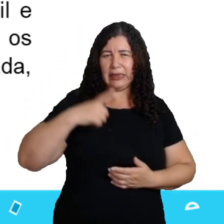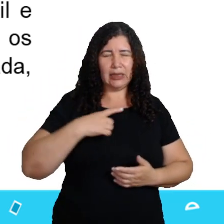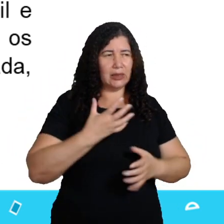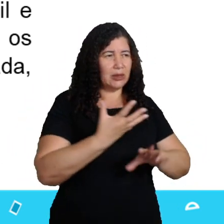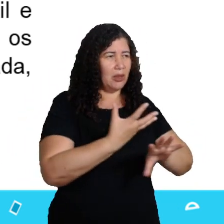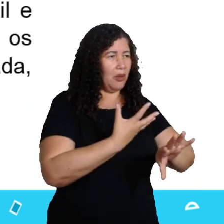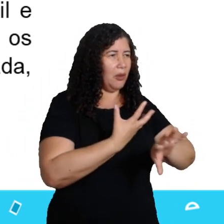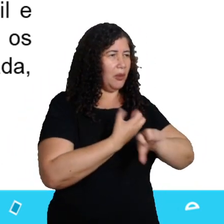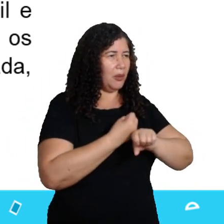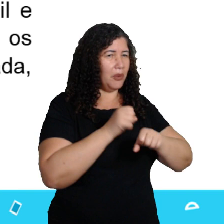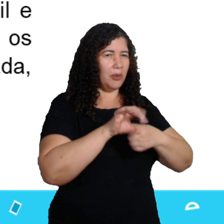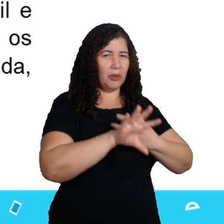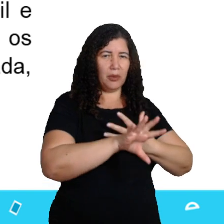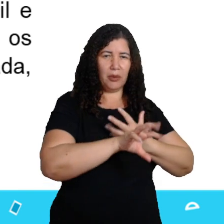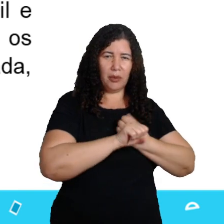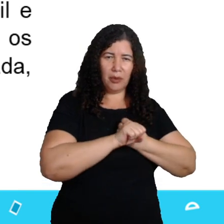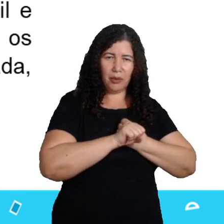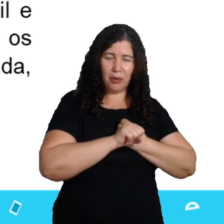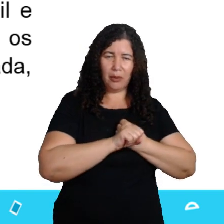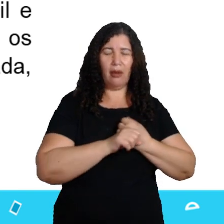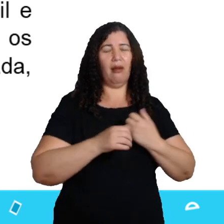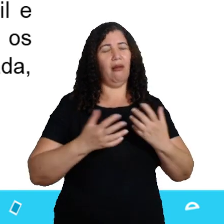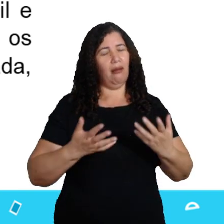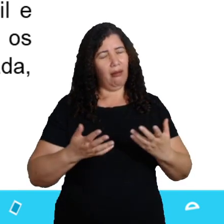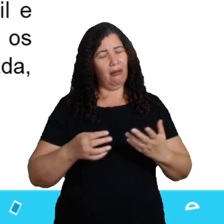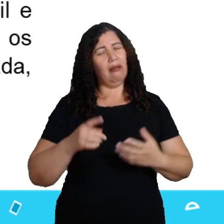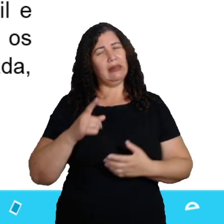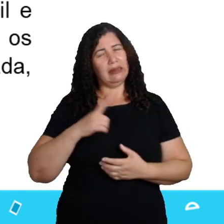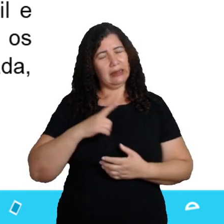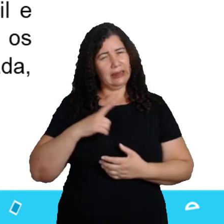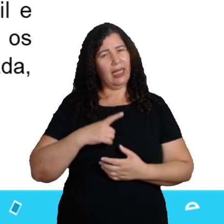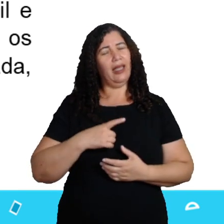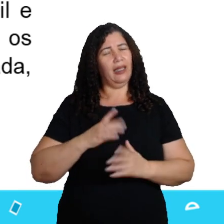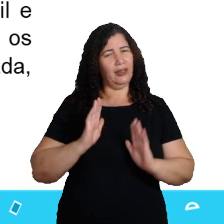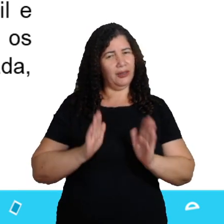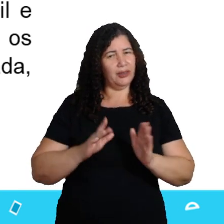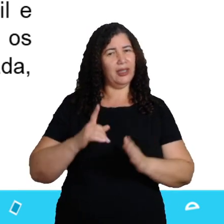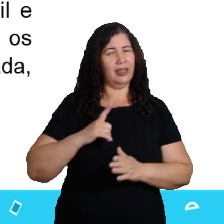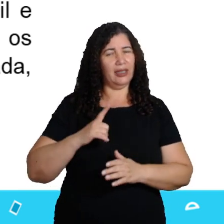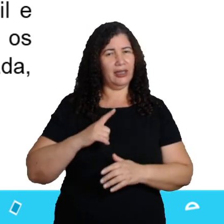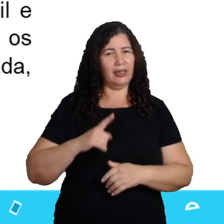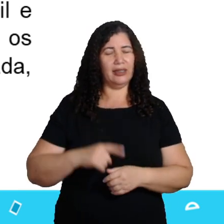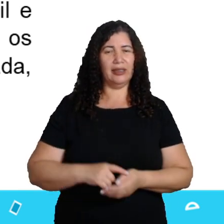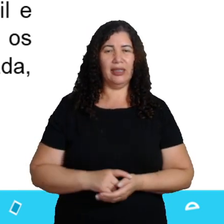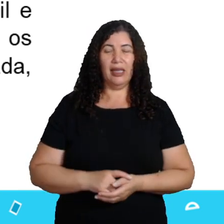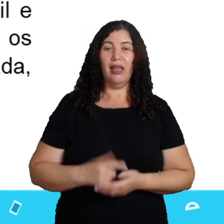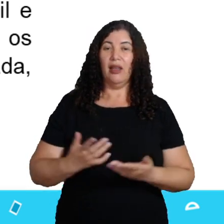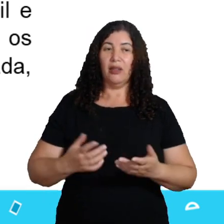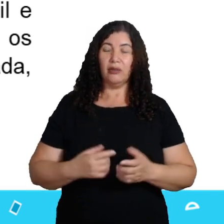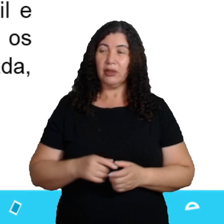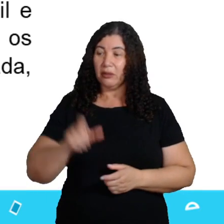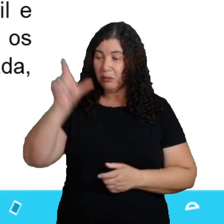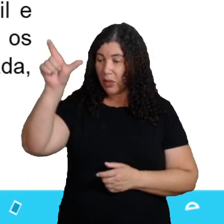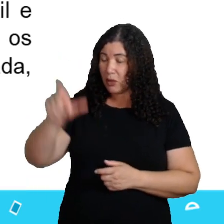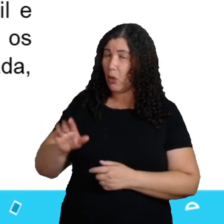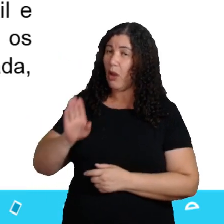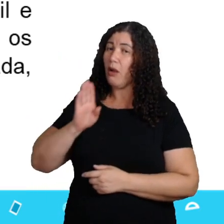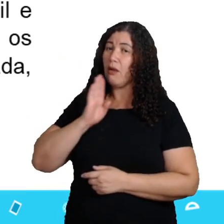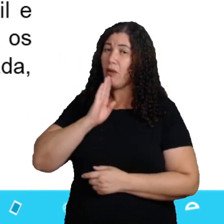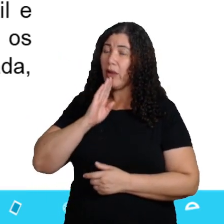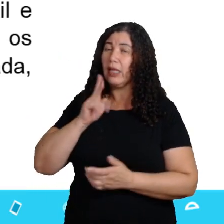simpatia, tudo isso a gente tem em estoque na hora em que conhece uma pessoa